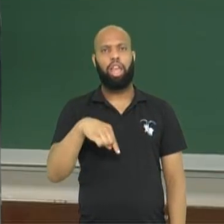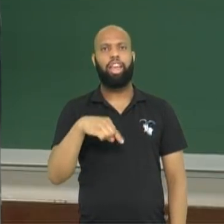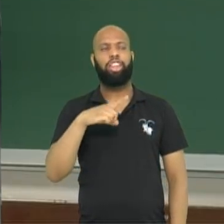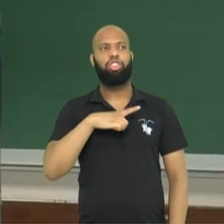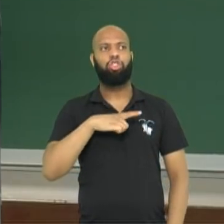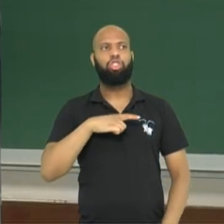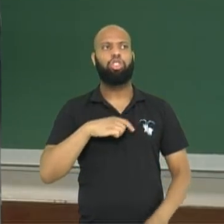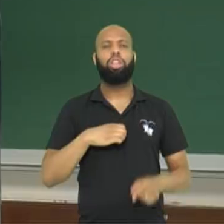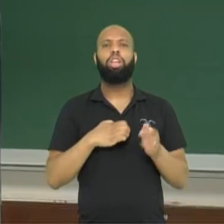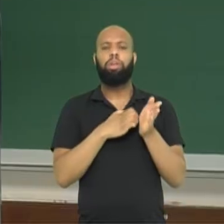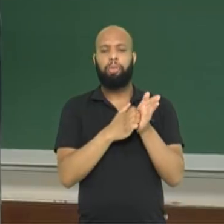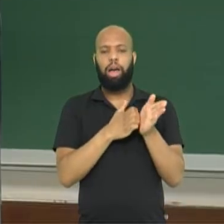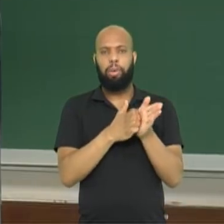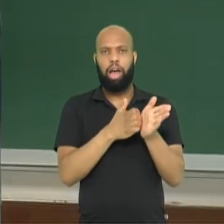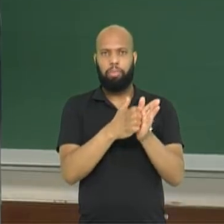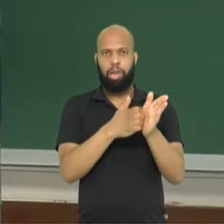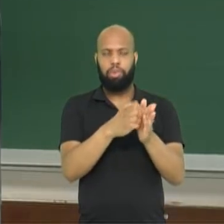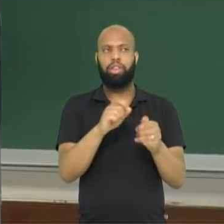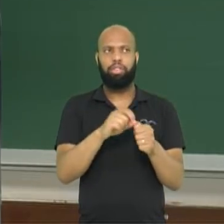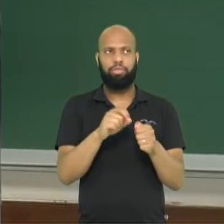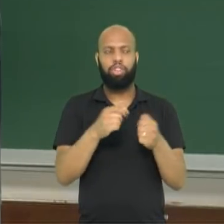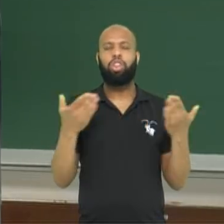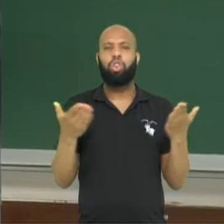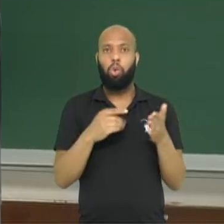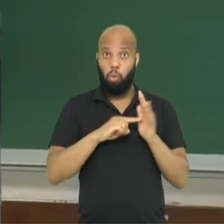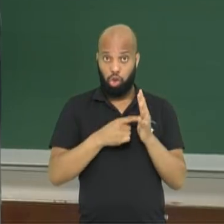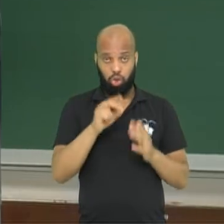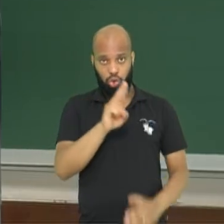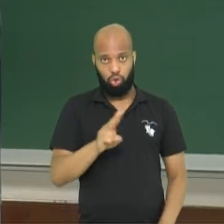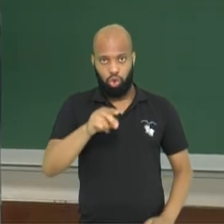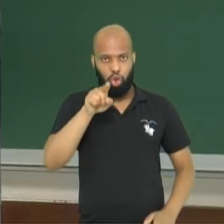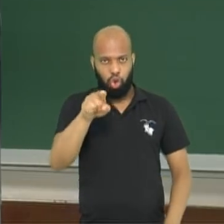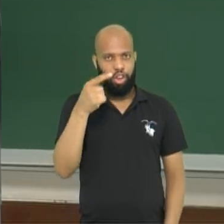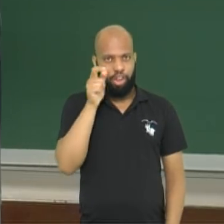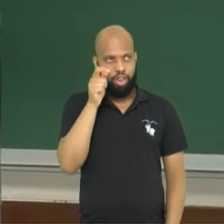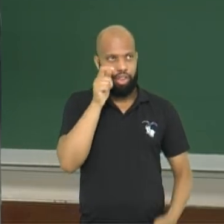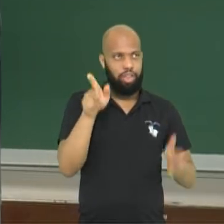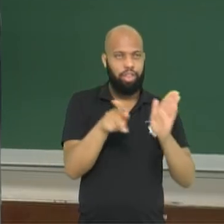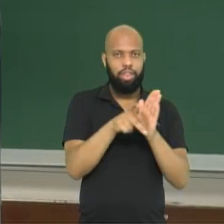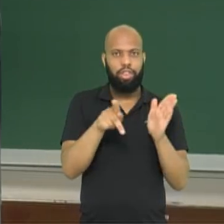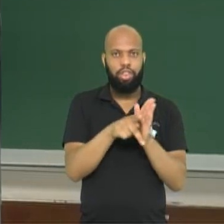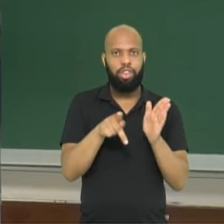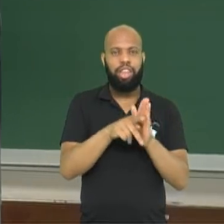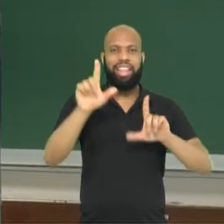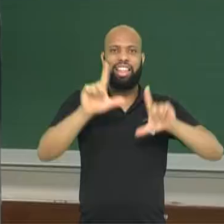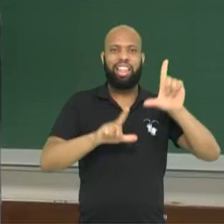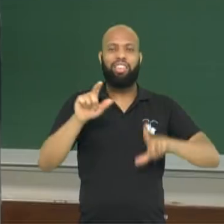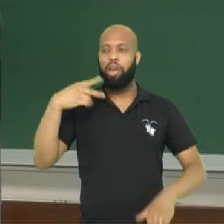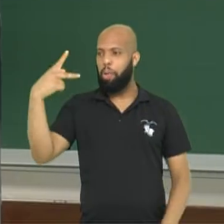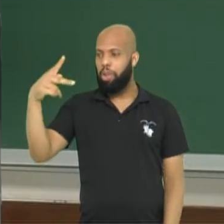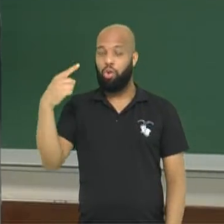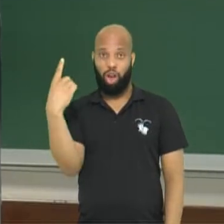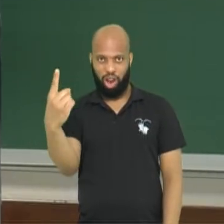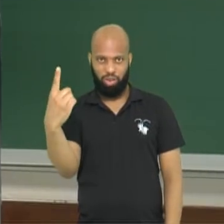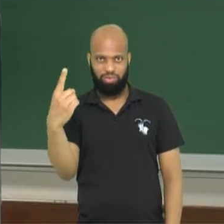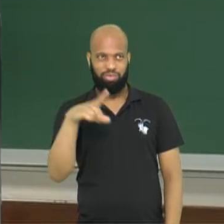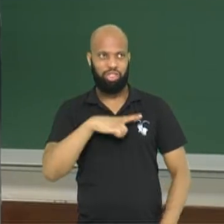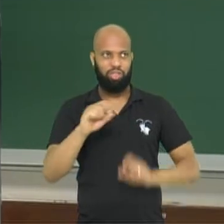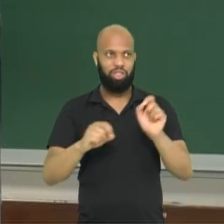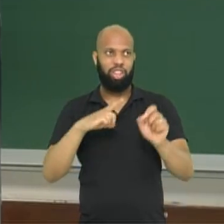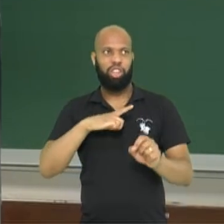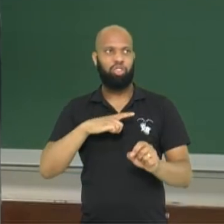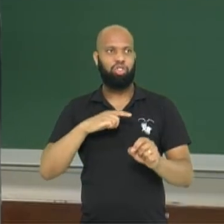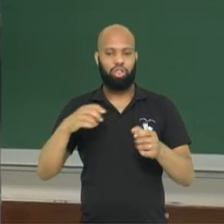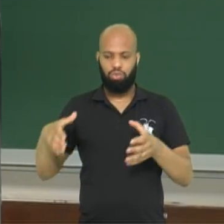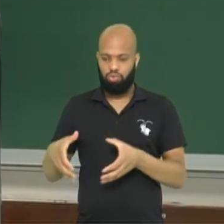locomotiva, né, um motor de locomotiva, aonde hoje, eu não sei se estão acompanhando na mídia, né, no reservatório de Piraquara 1, existia uma chaminé,